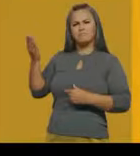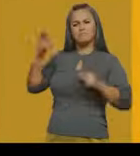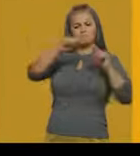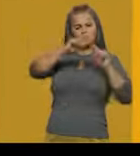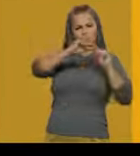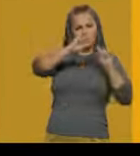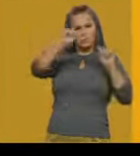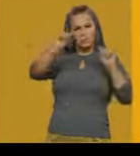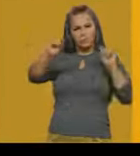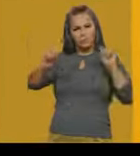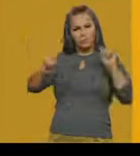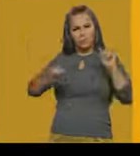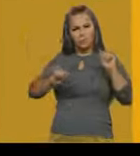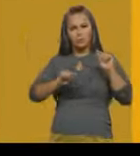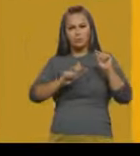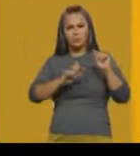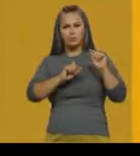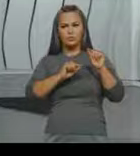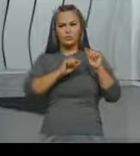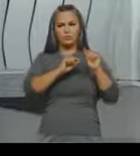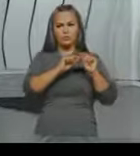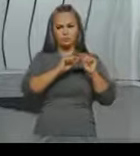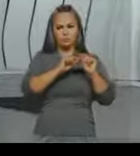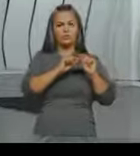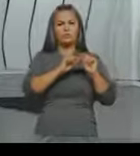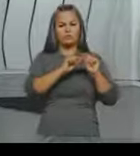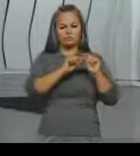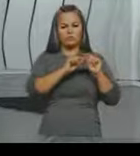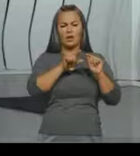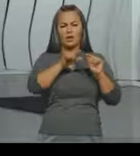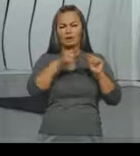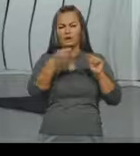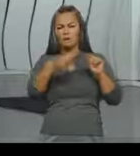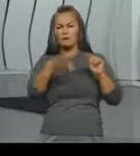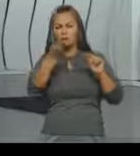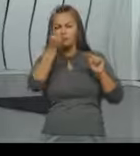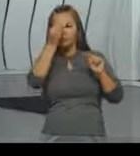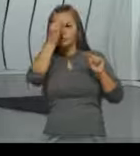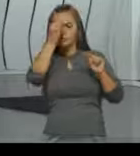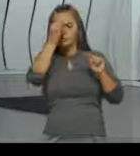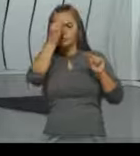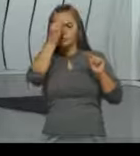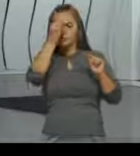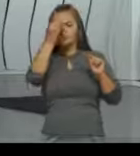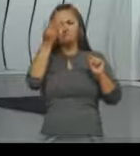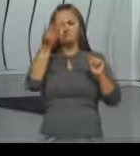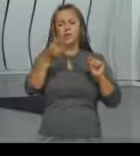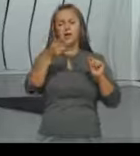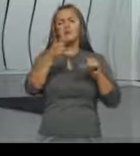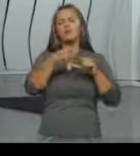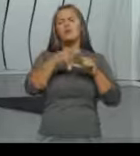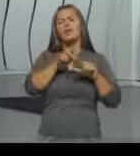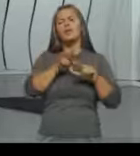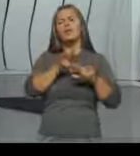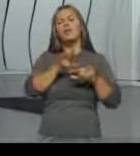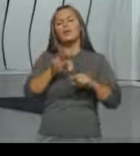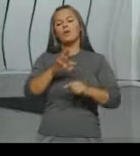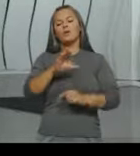pouco. Isso aqui eu tirei não do PET, mas para a gente tomar conhecimento, beleza? Estou falando lá de